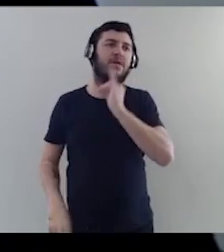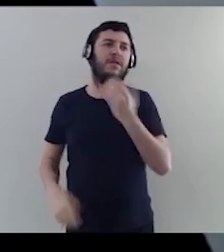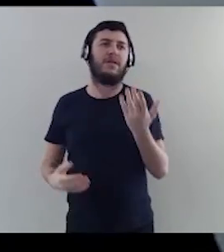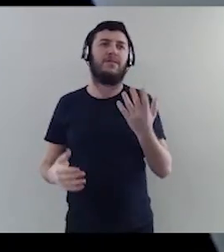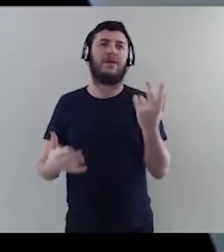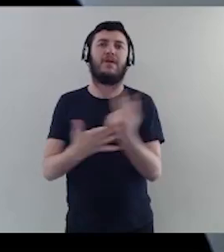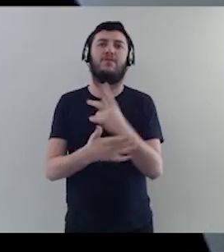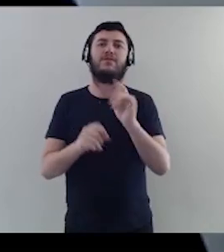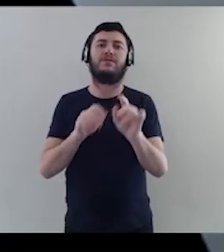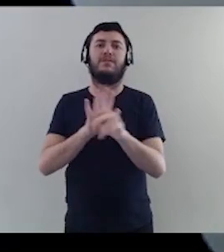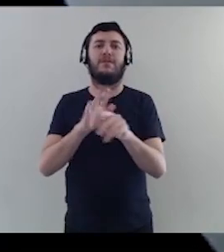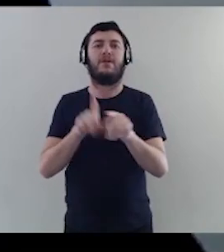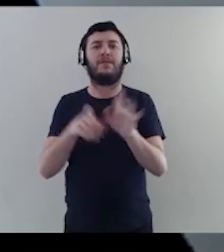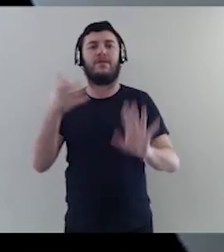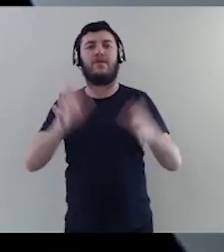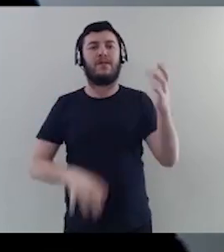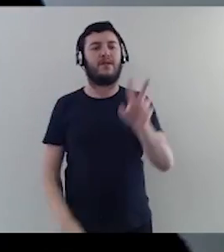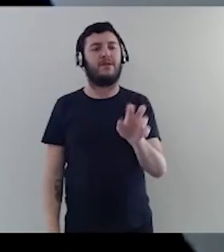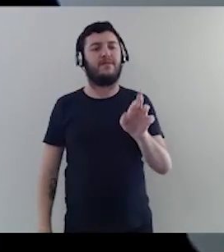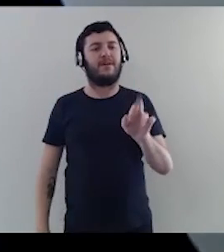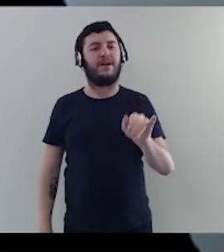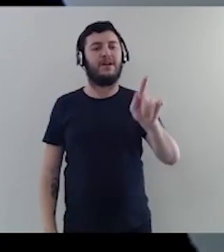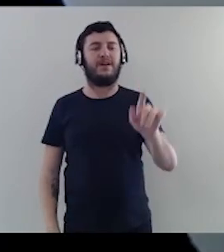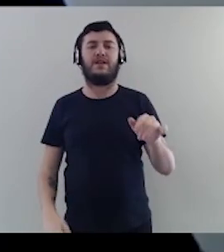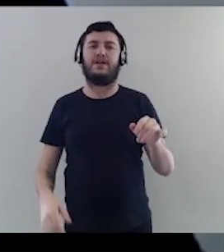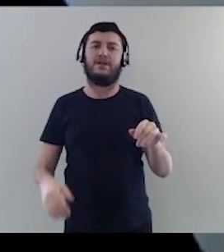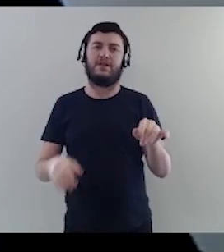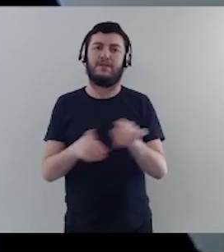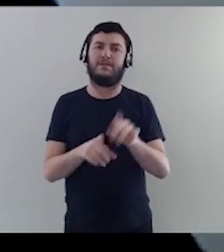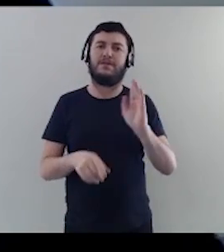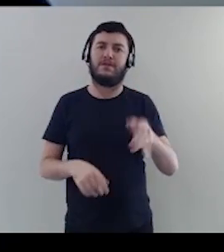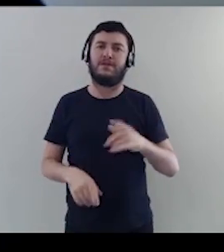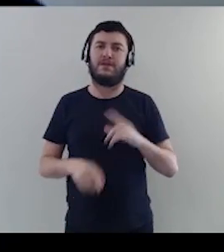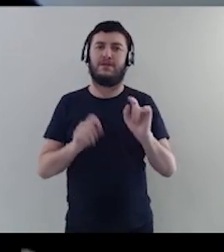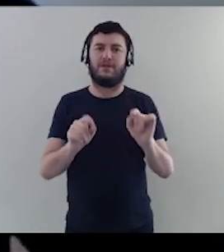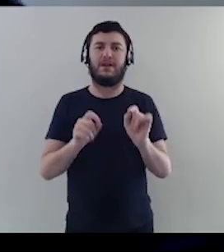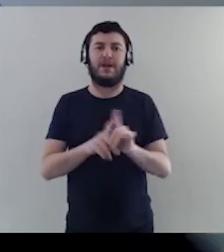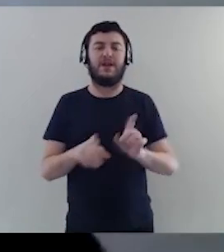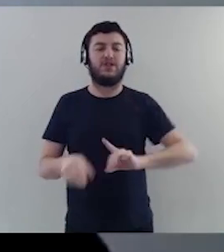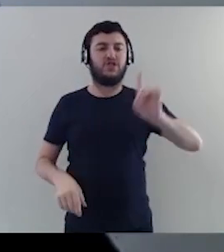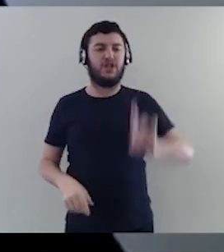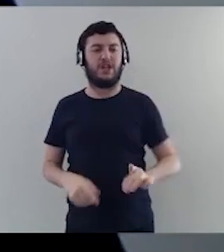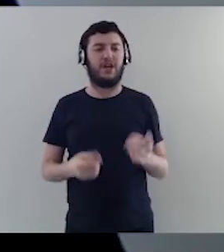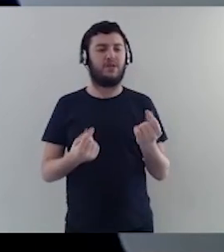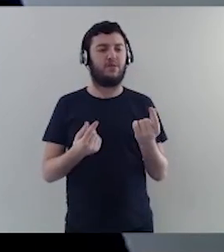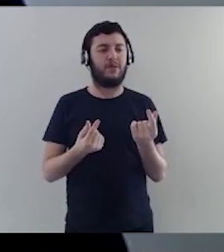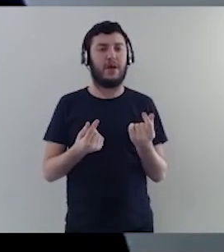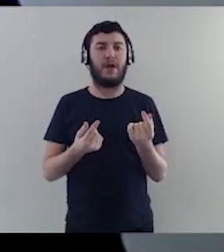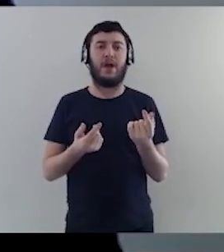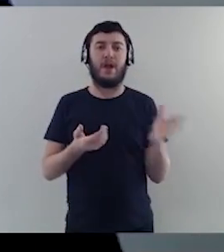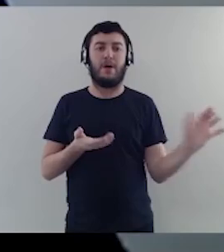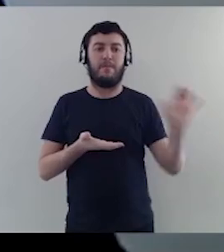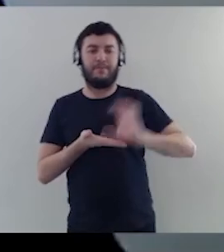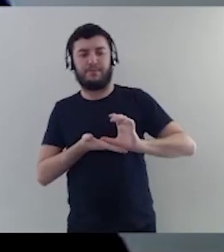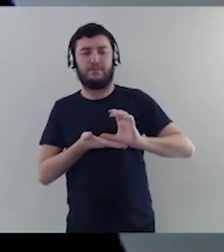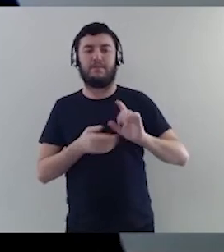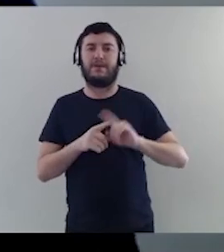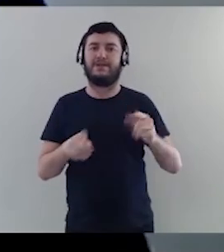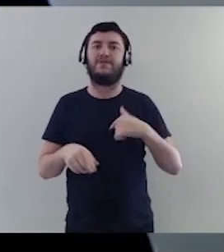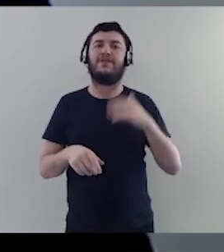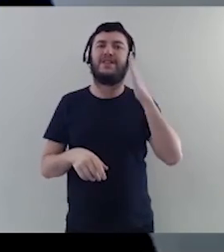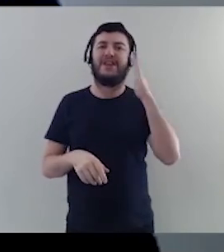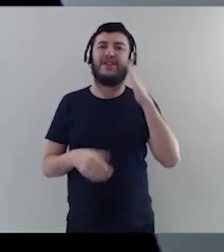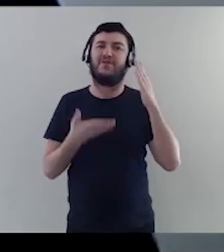Varig, relativamente ao reconhecimento desse direito a essa indemnização? Eu entendo que não, que isso não é possível. Para